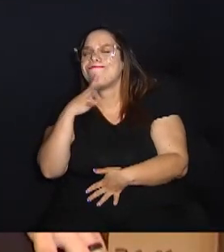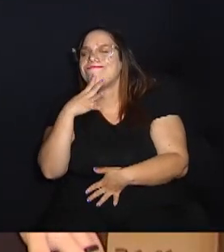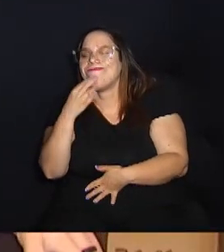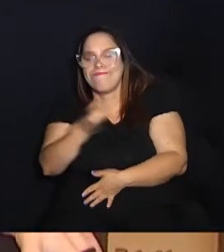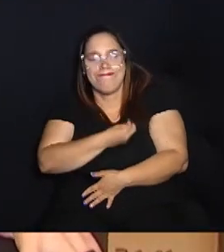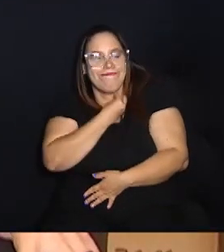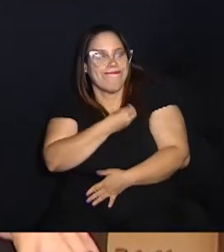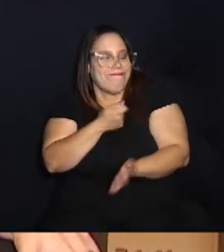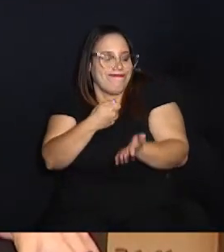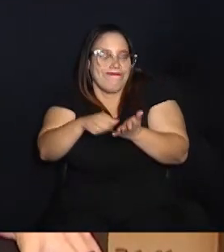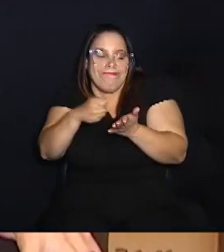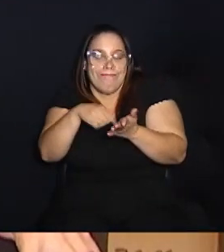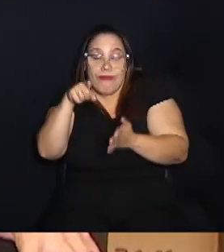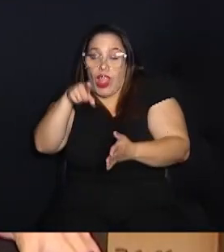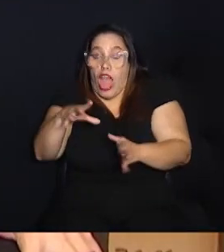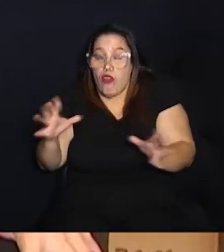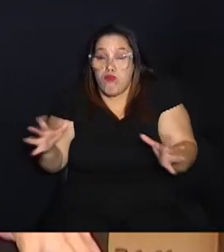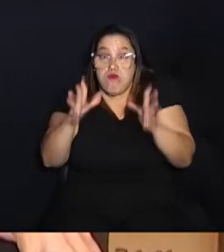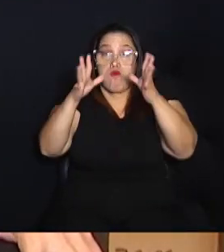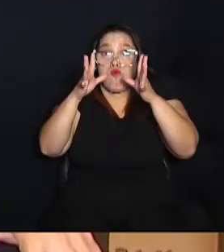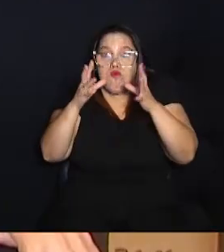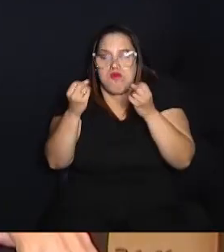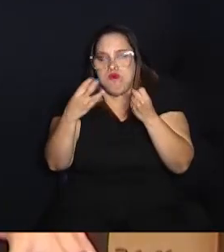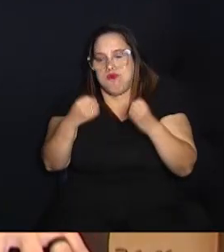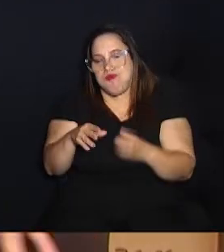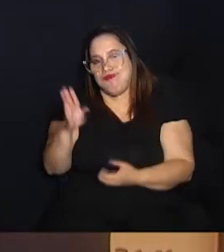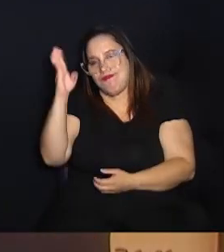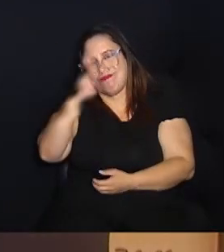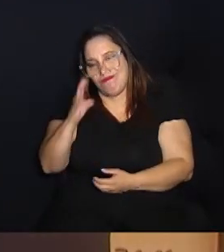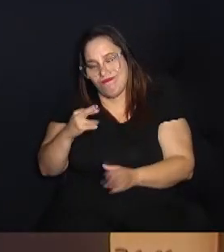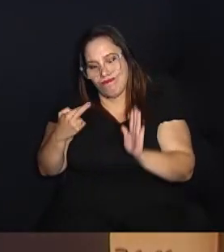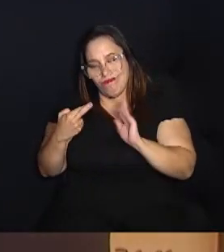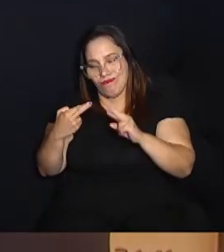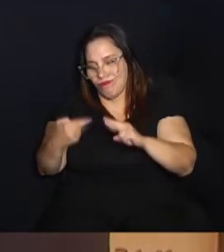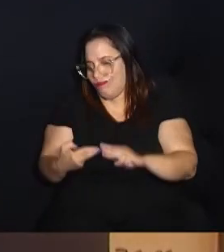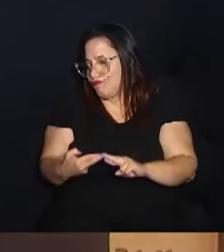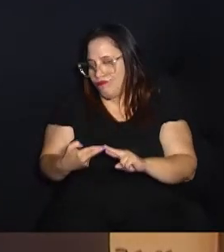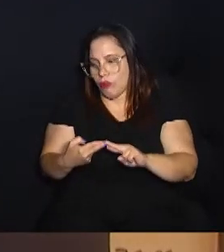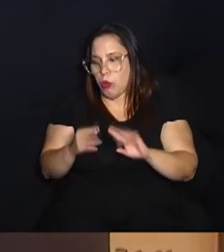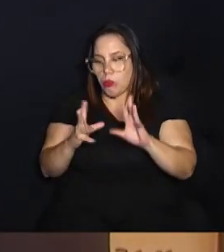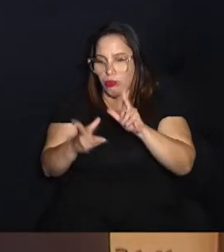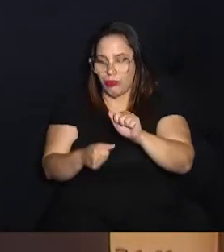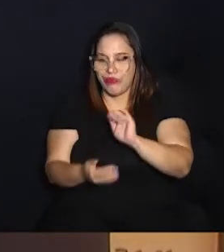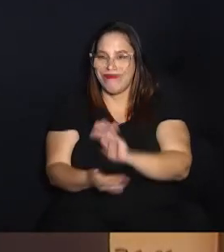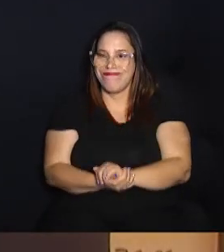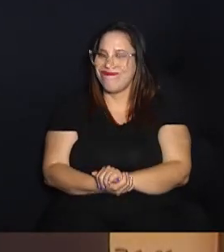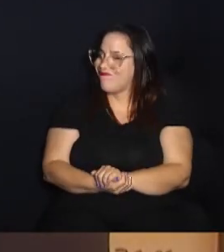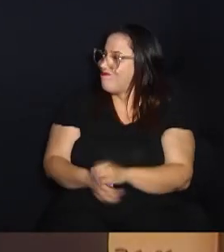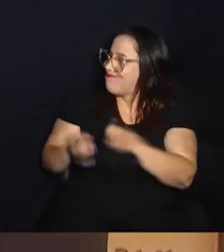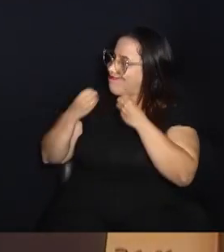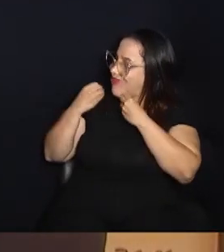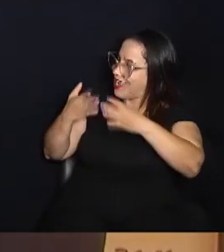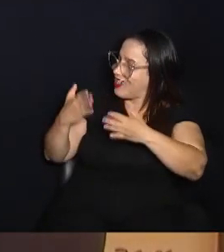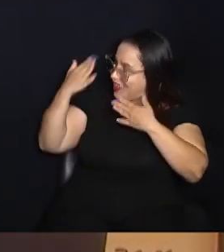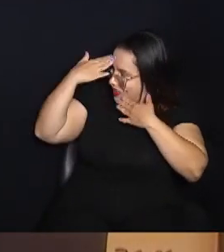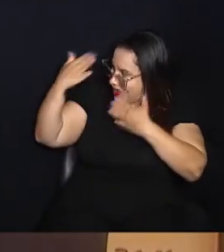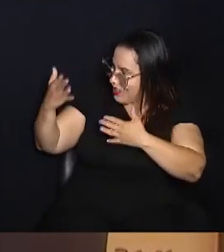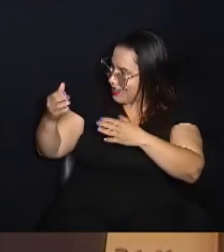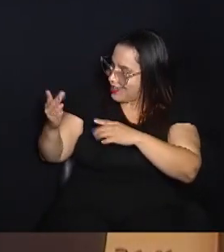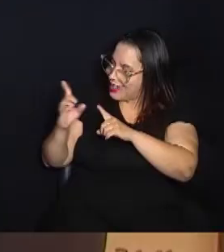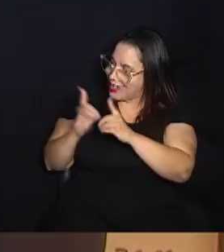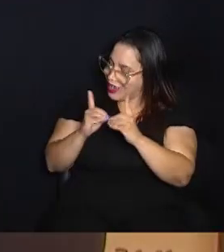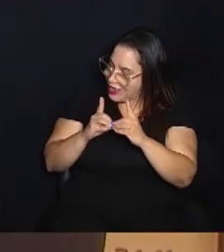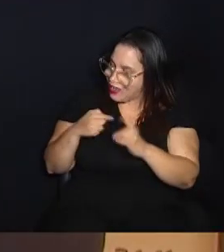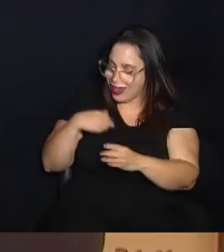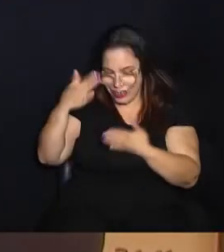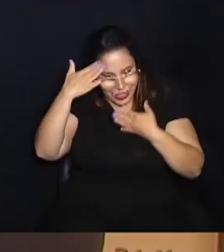vida e a obra desse grande educador brasileiro que é referência mundial. Bom, é isso aí. Muito obrigado por atender a gente.